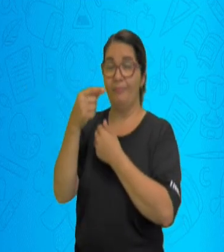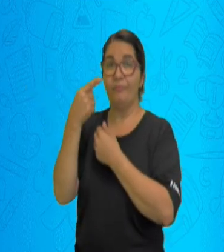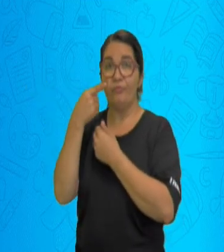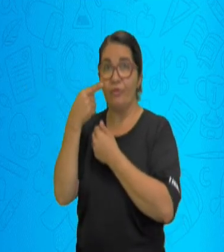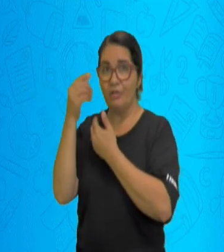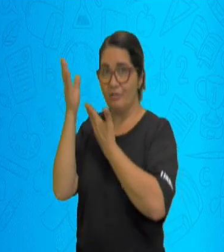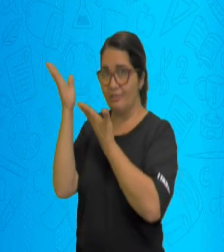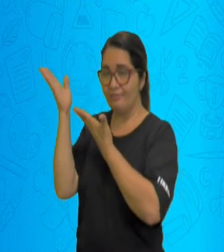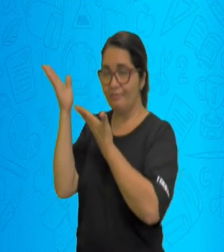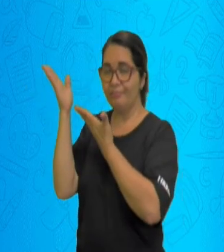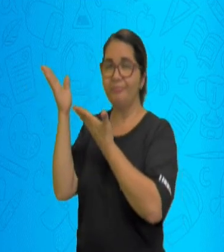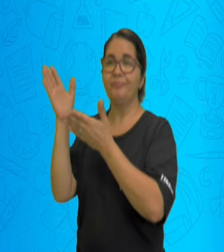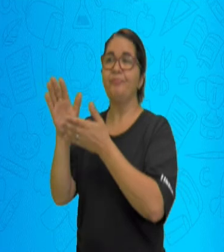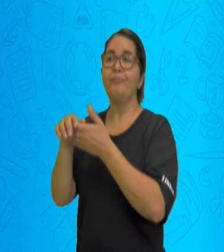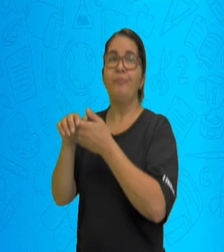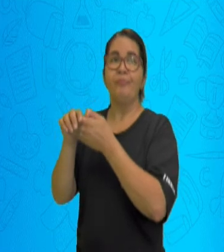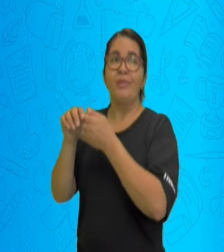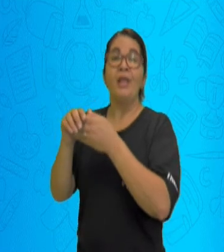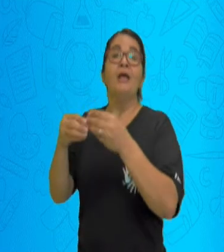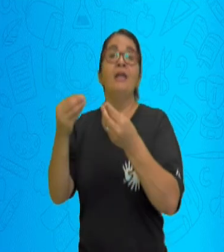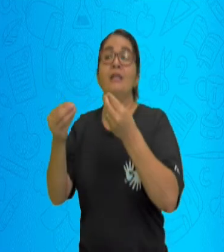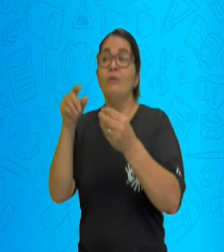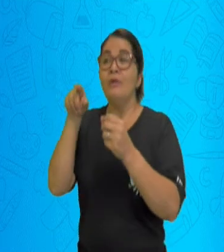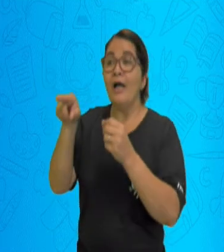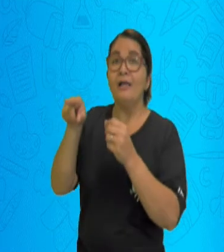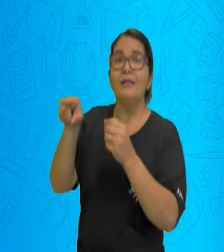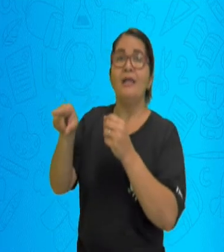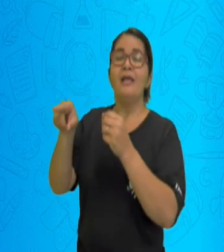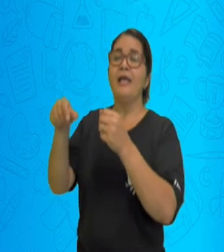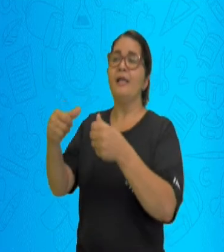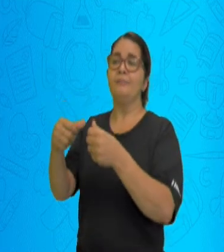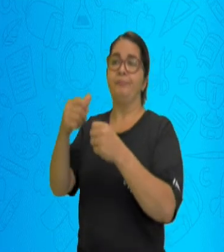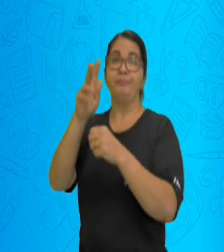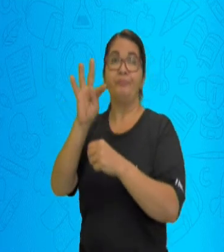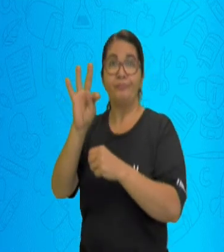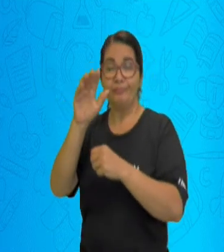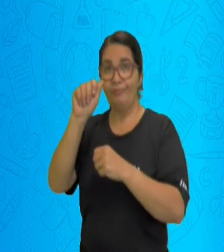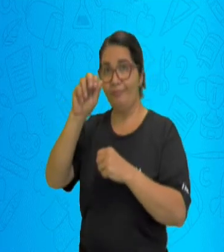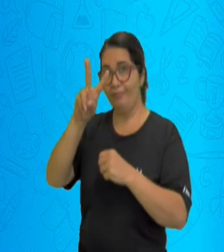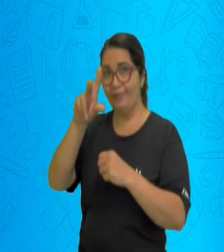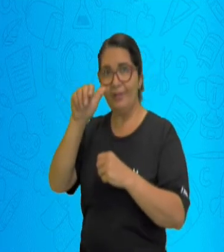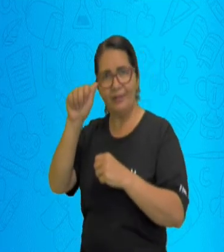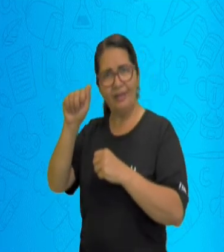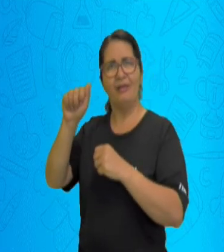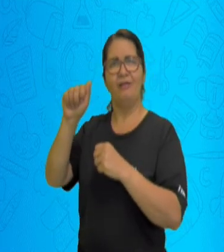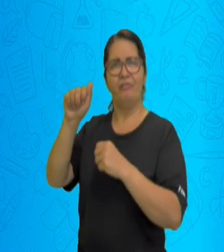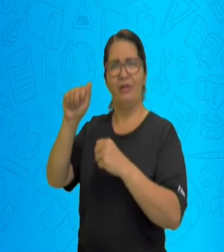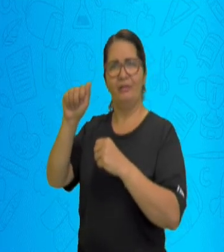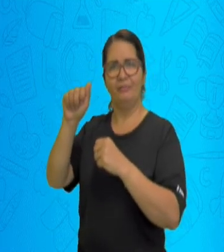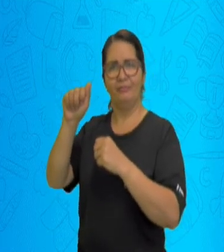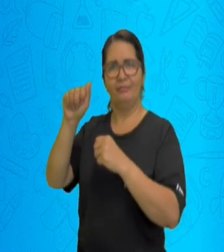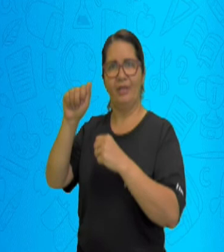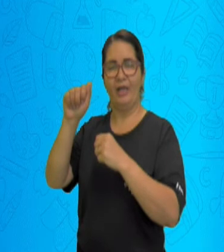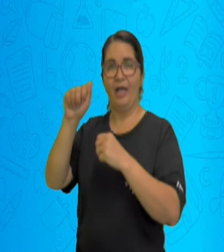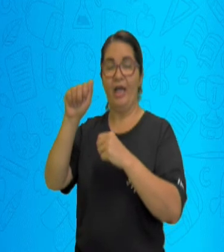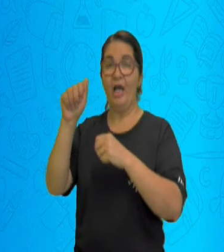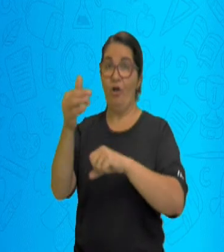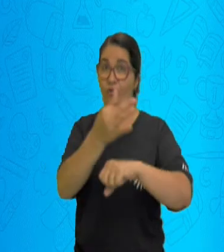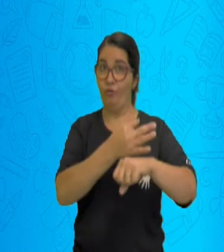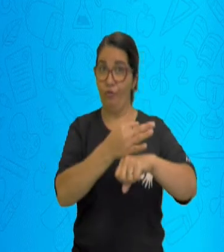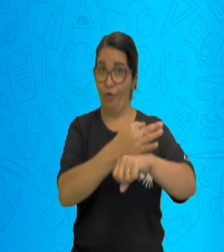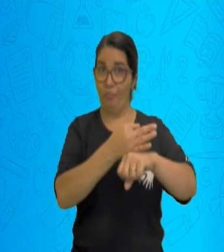Aquele que ela aprendeu com a senhora Carminha, anos antes da gente